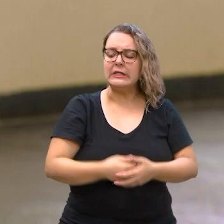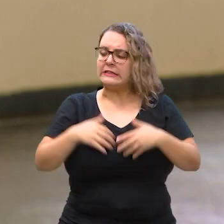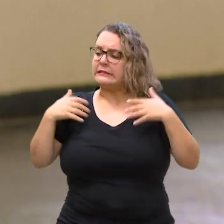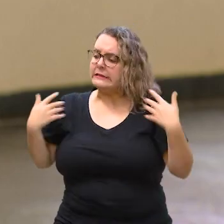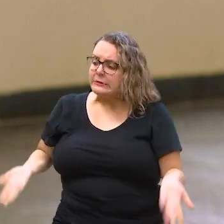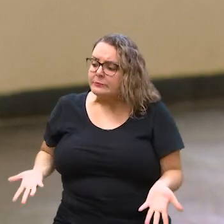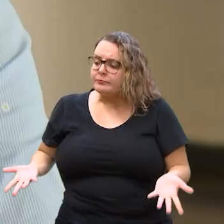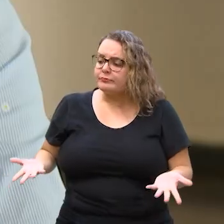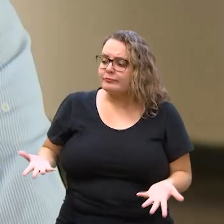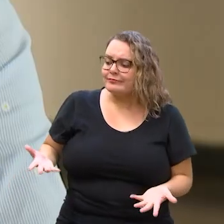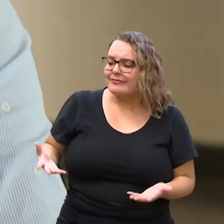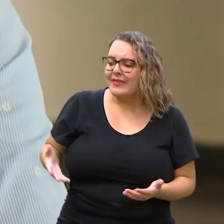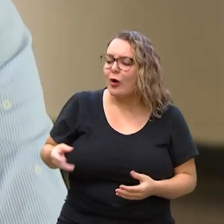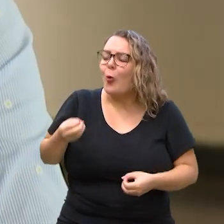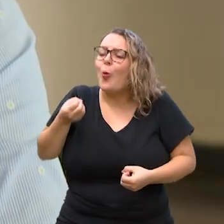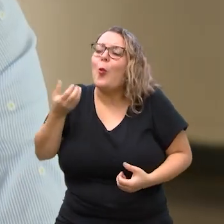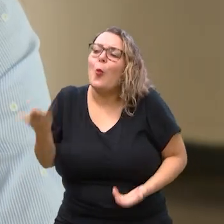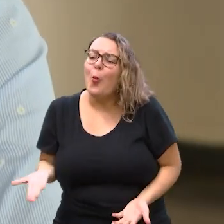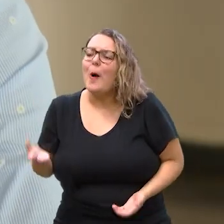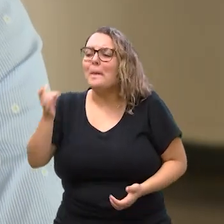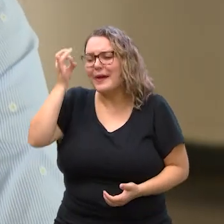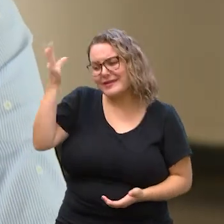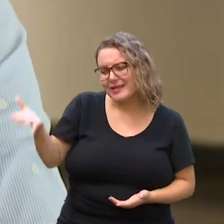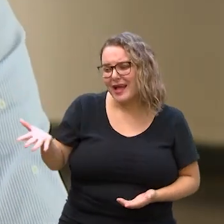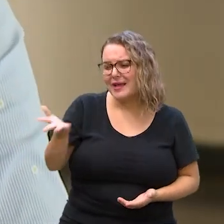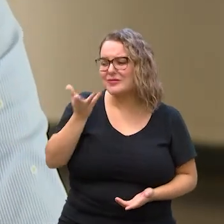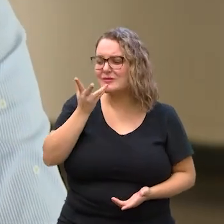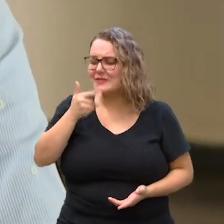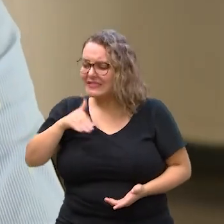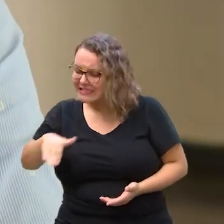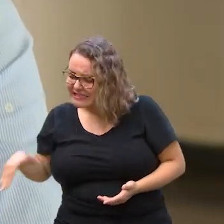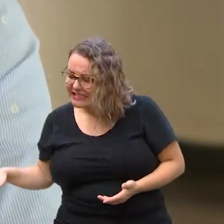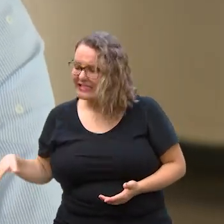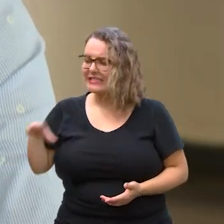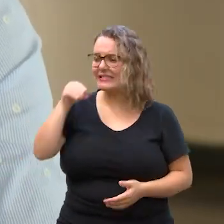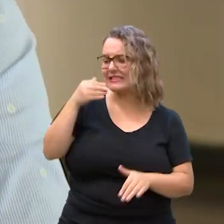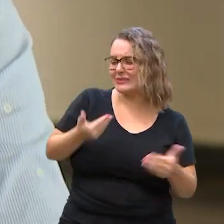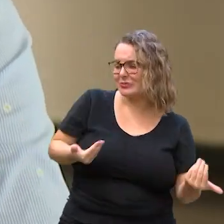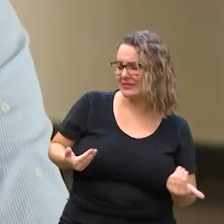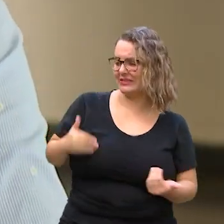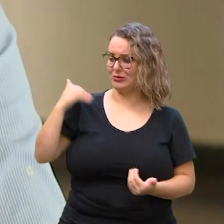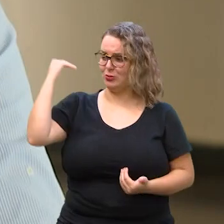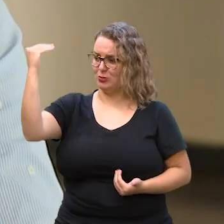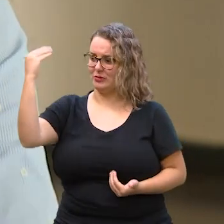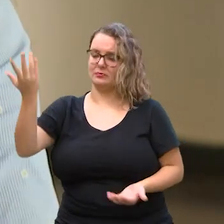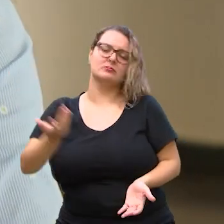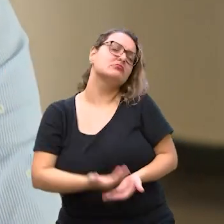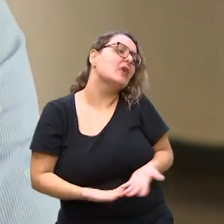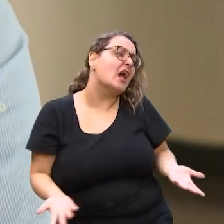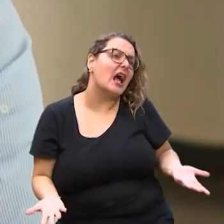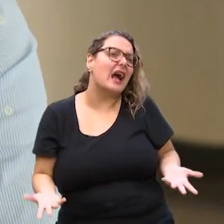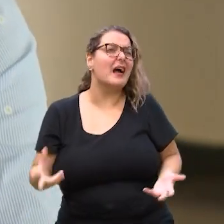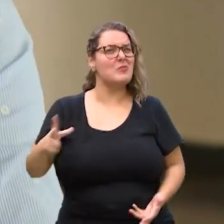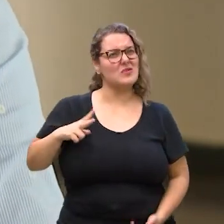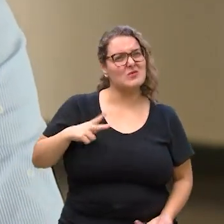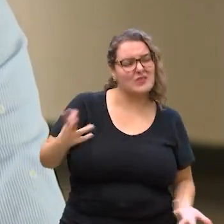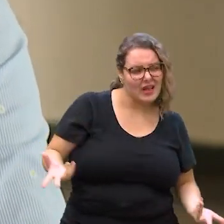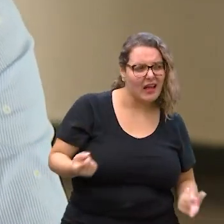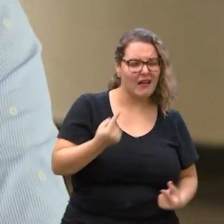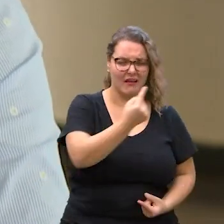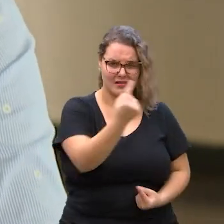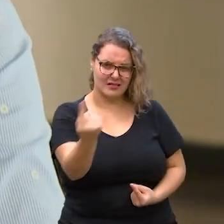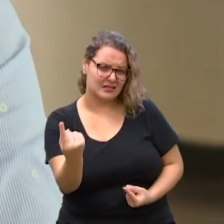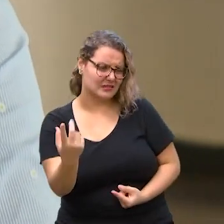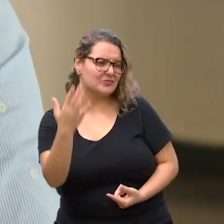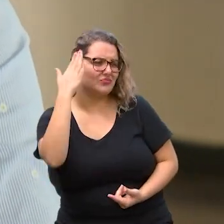criança, adolescente ou adulto? Acho que essa é uma questão bem pessoal, assim, né? Vai da identificação que a gente tem de cada profissional,